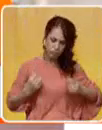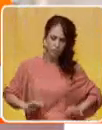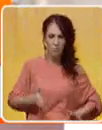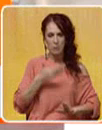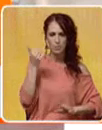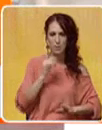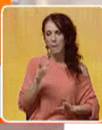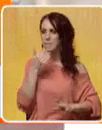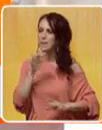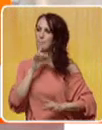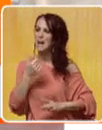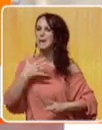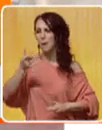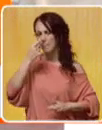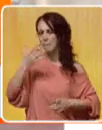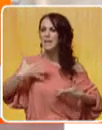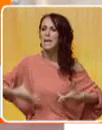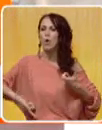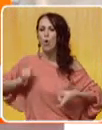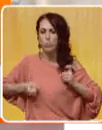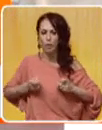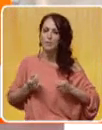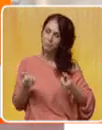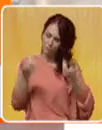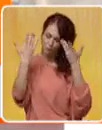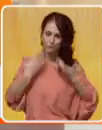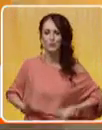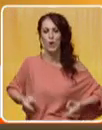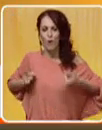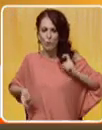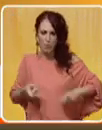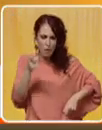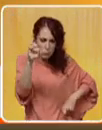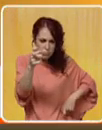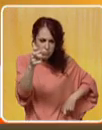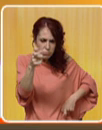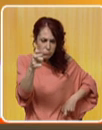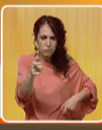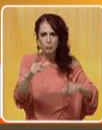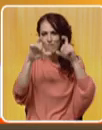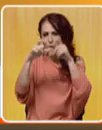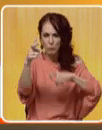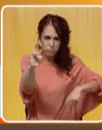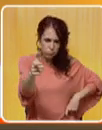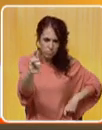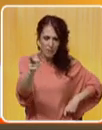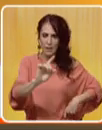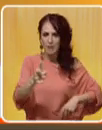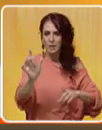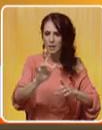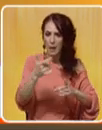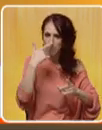então pedi à minha mãe que queria mascarar de cowboy e ela fez uma vontade e lá estou eu ali assim a apontar a portola para o fotógrafo não é para os senhores